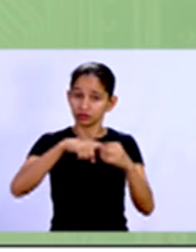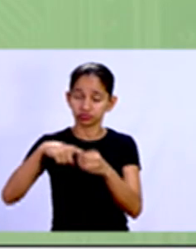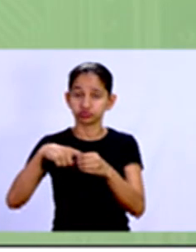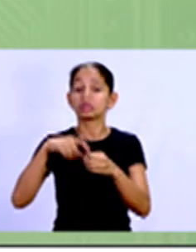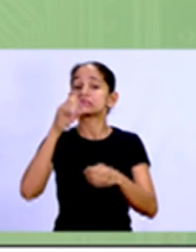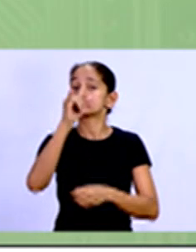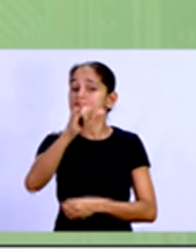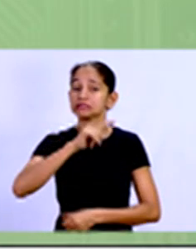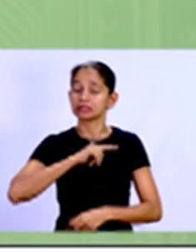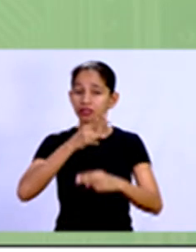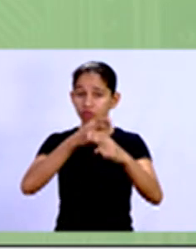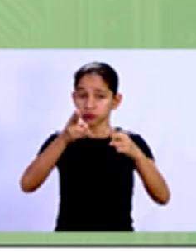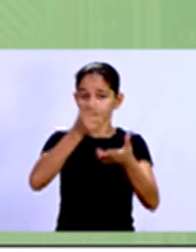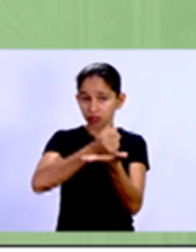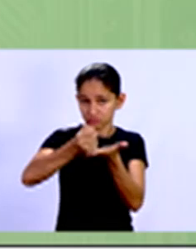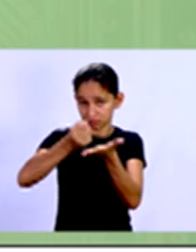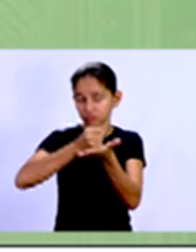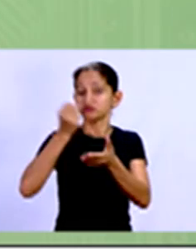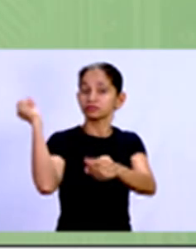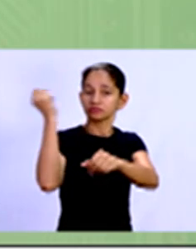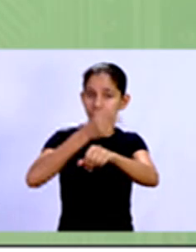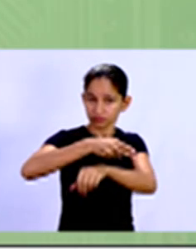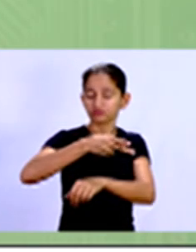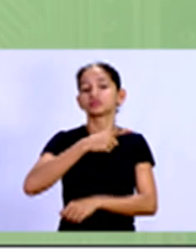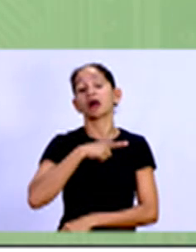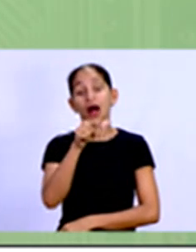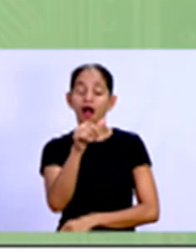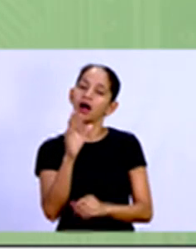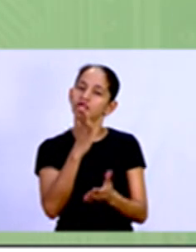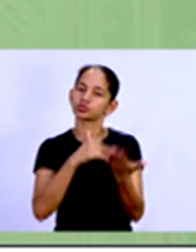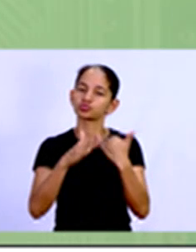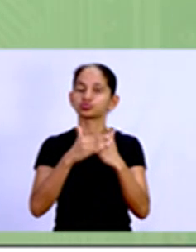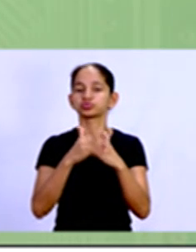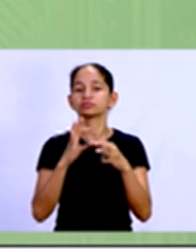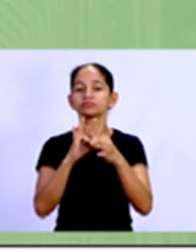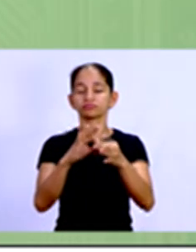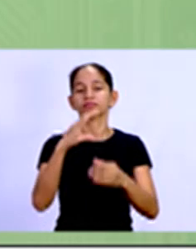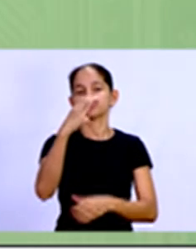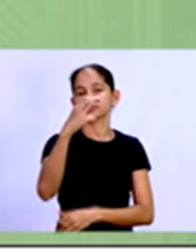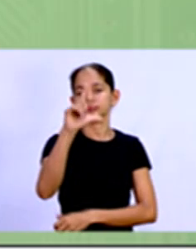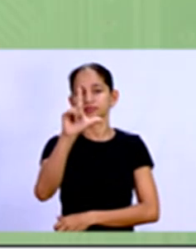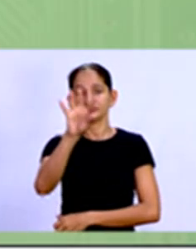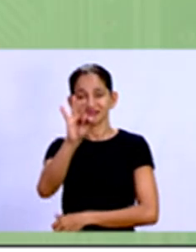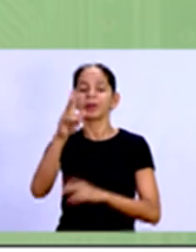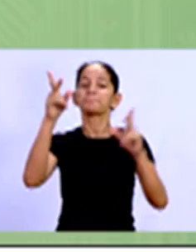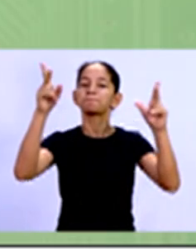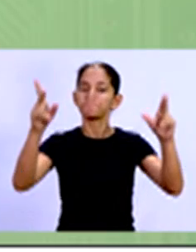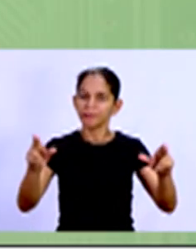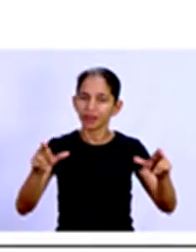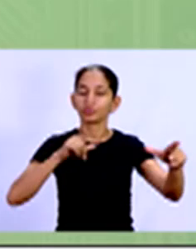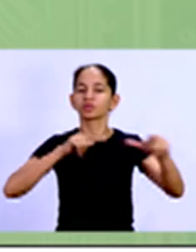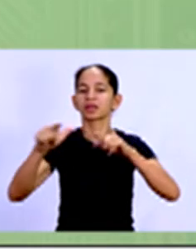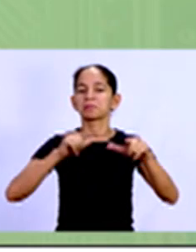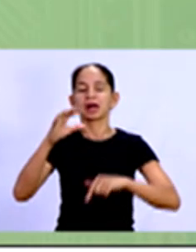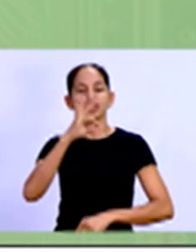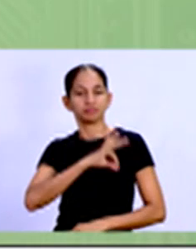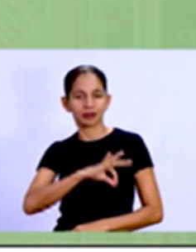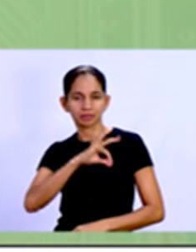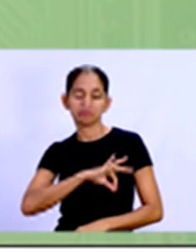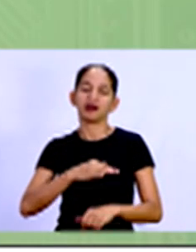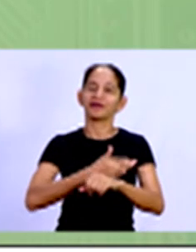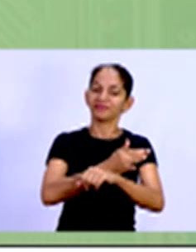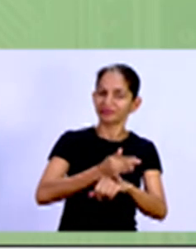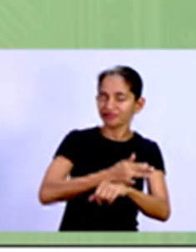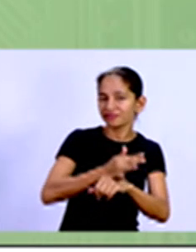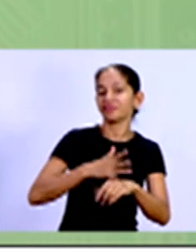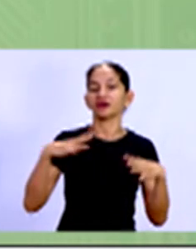pela consolidação das leis do trabalho, pela CLT. Então, ele tem os mesmos direitos de remuneração e de férias